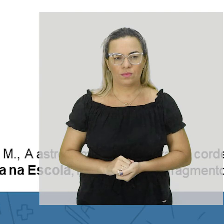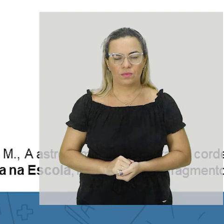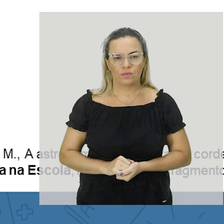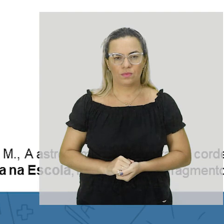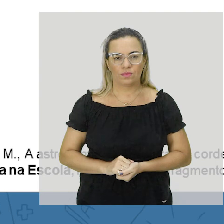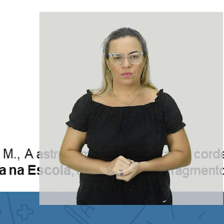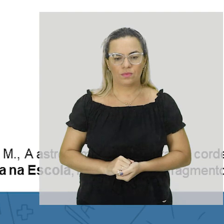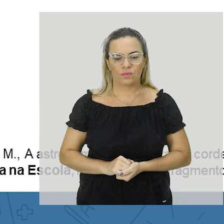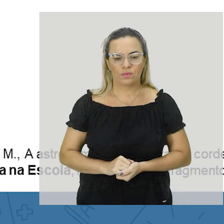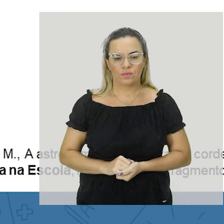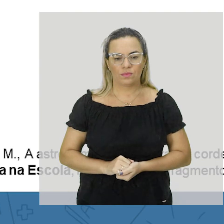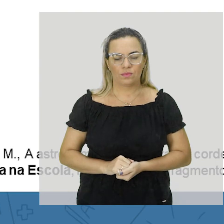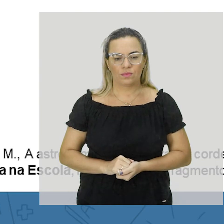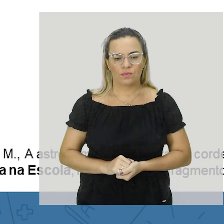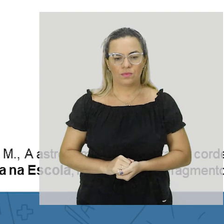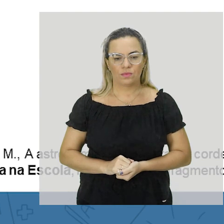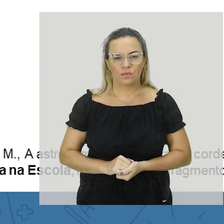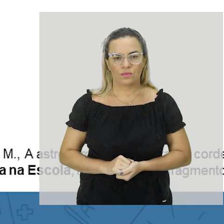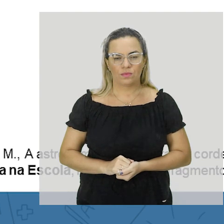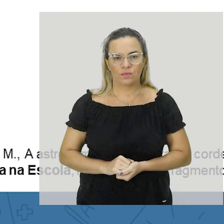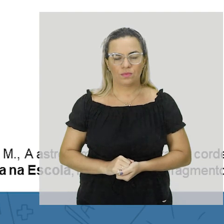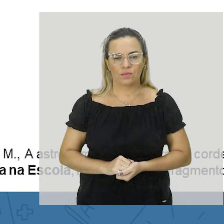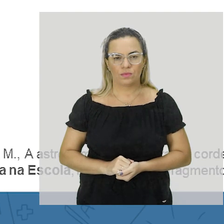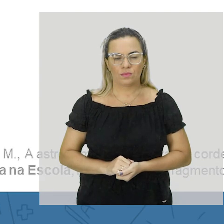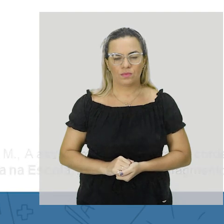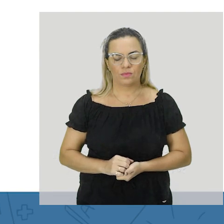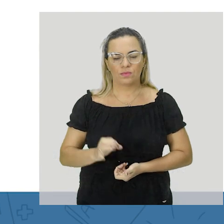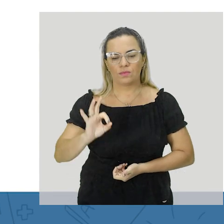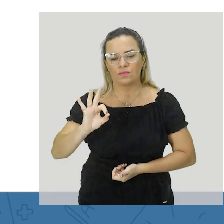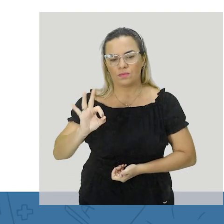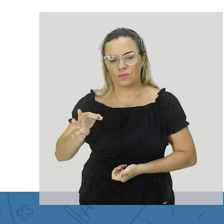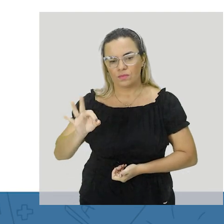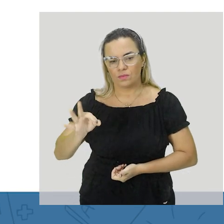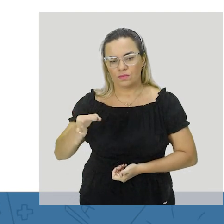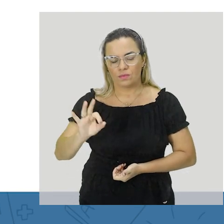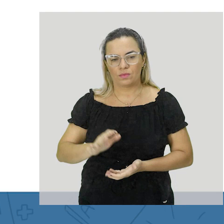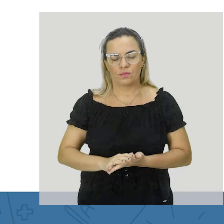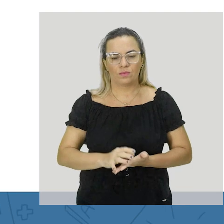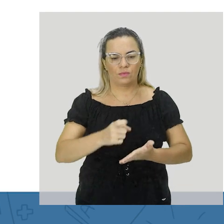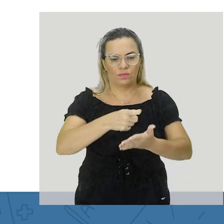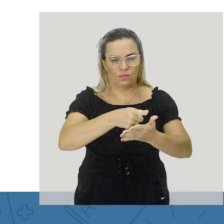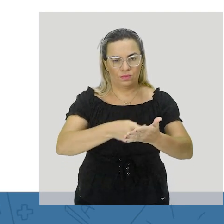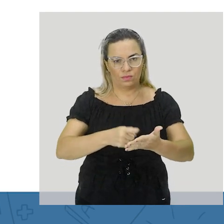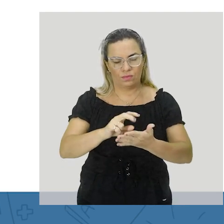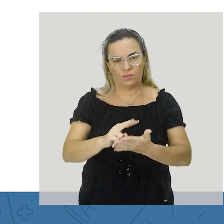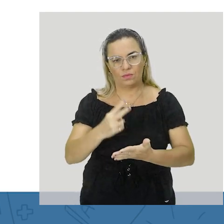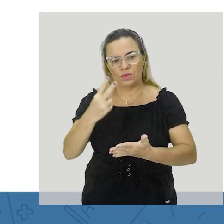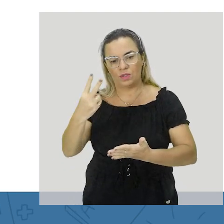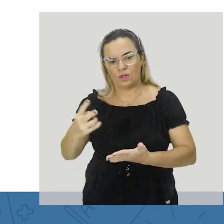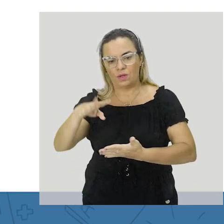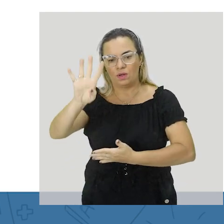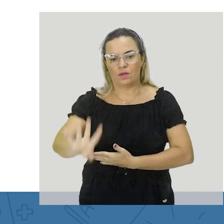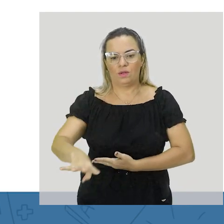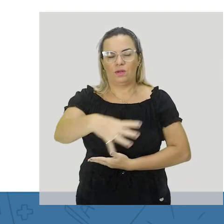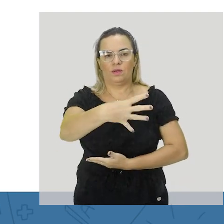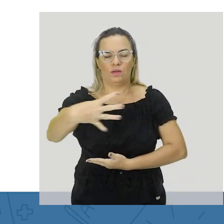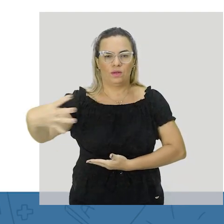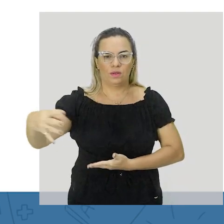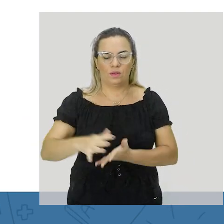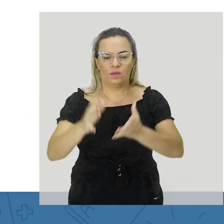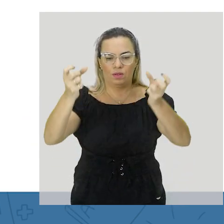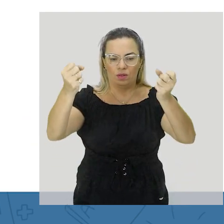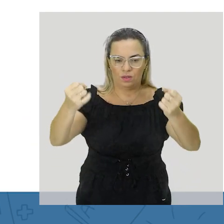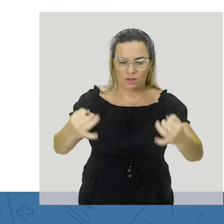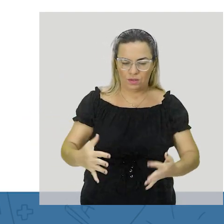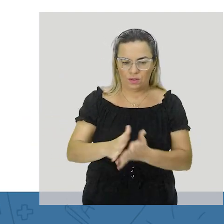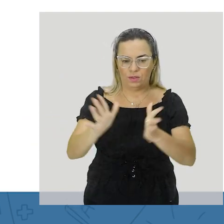no normal estado, certo? Então, o texto 2, né, ele é uma tabelinha. Essa tabelinha vai falar